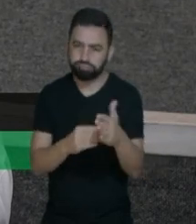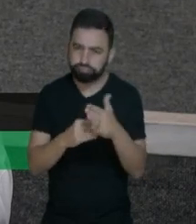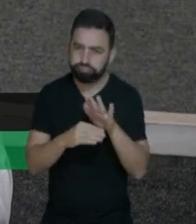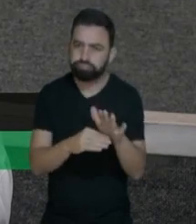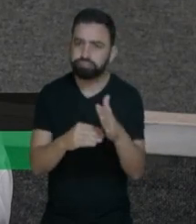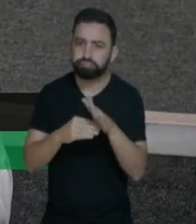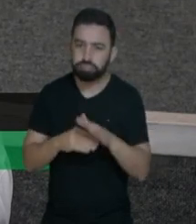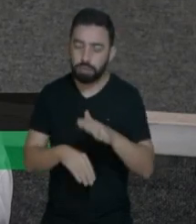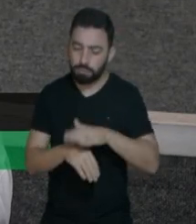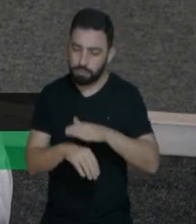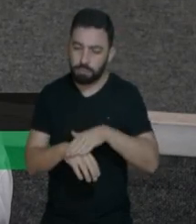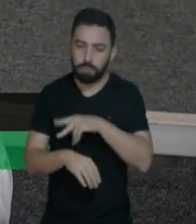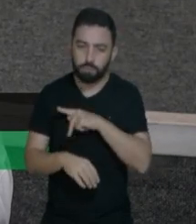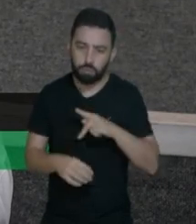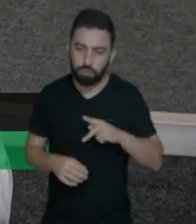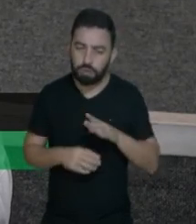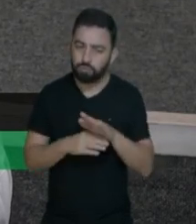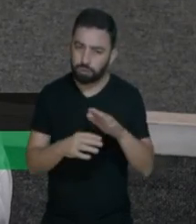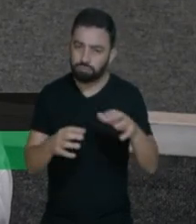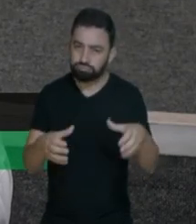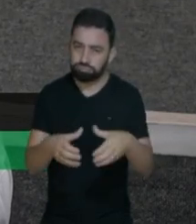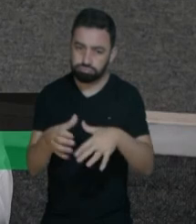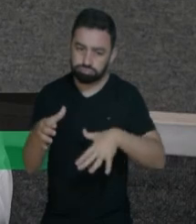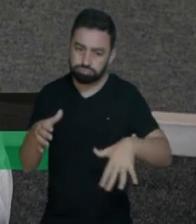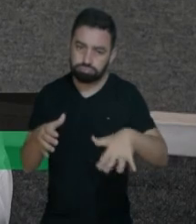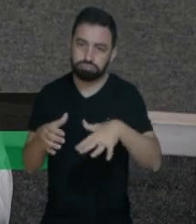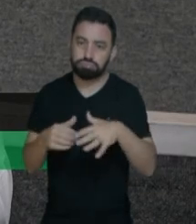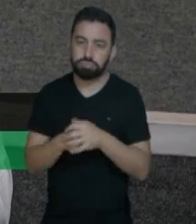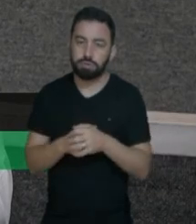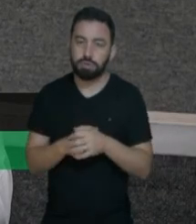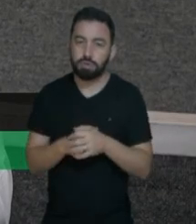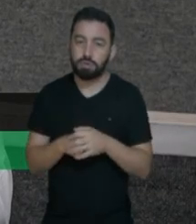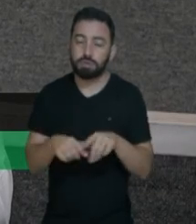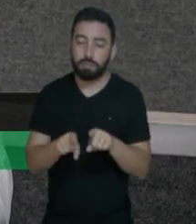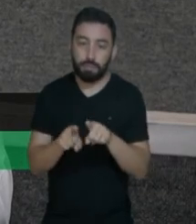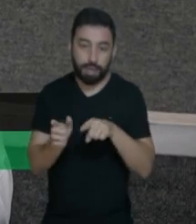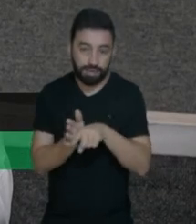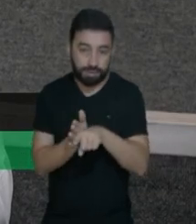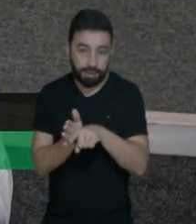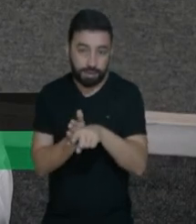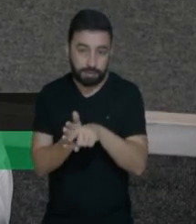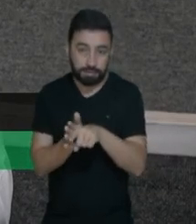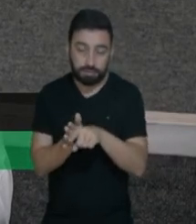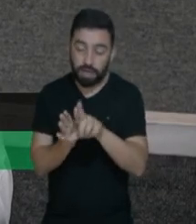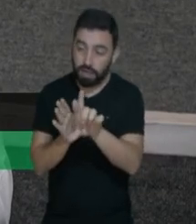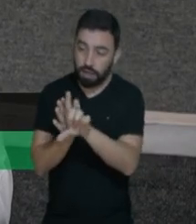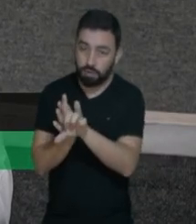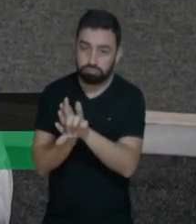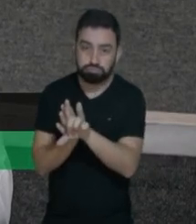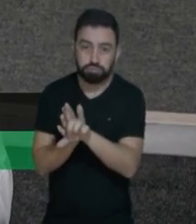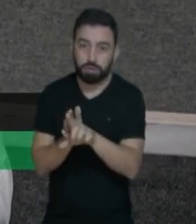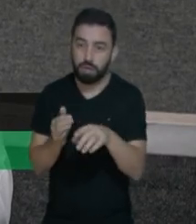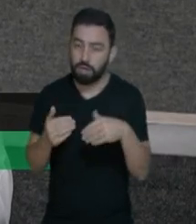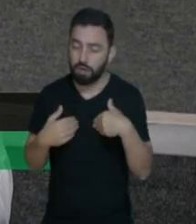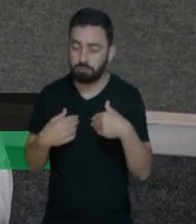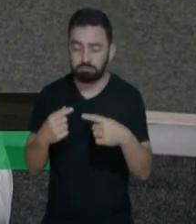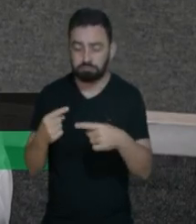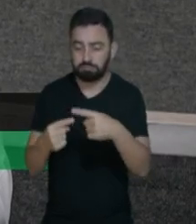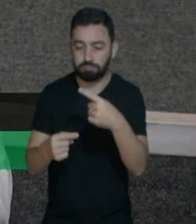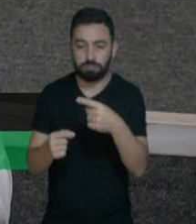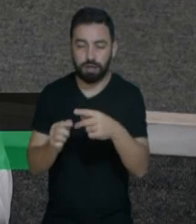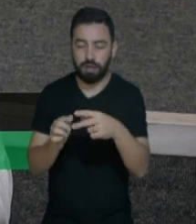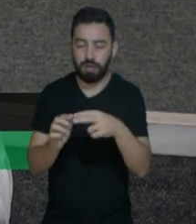públicas para o bem da coletividade em geral Além disso que no que compete A análise da legalidade e regimental não vislumbro qualquer conflito